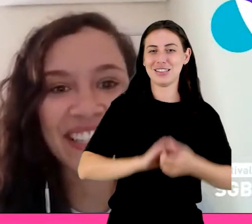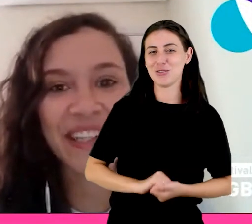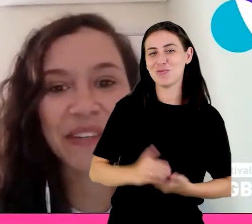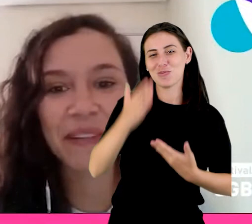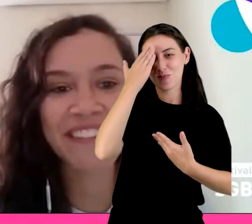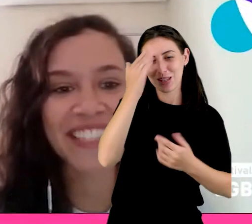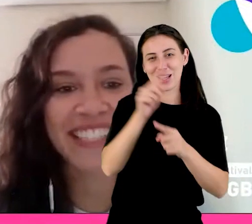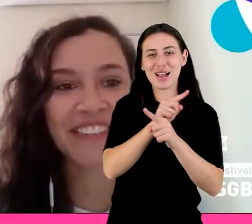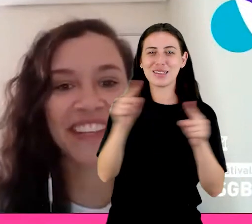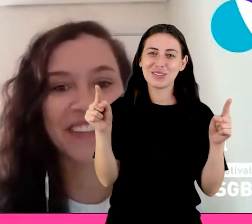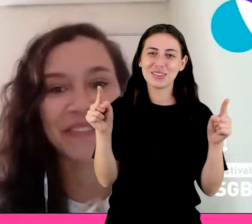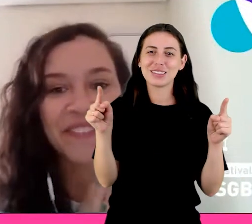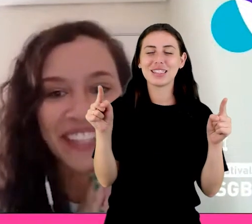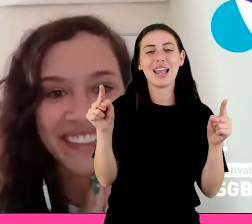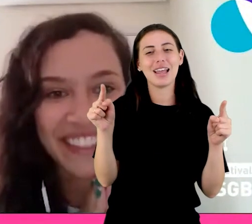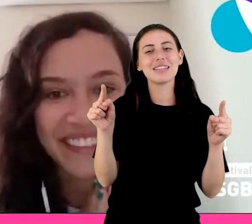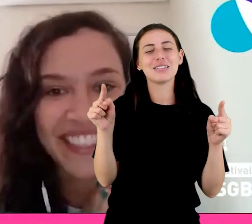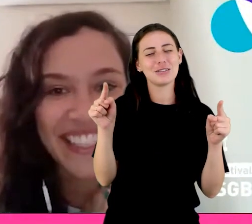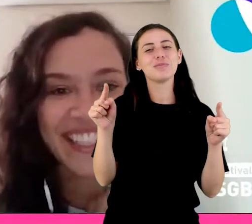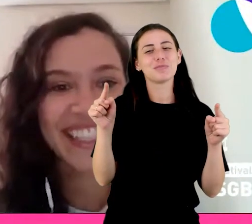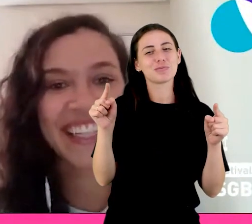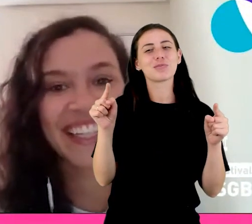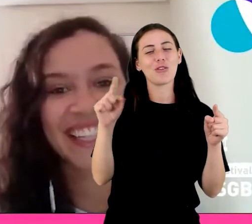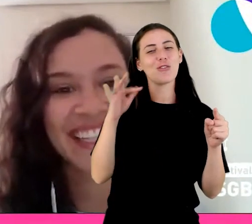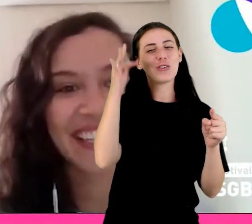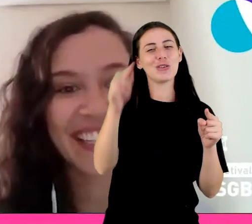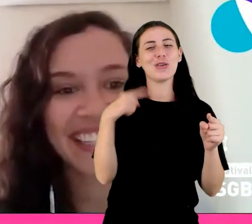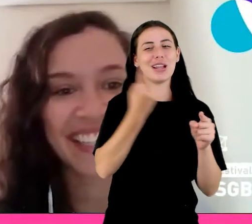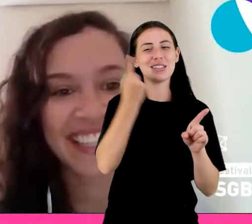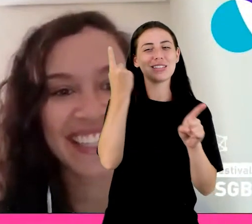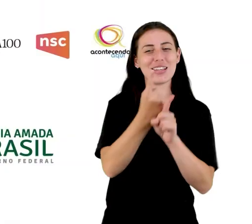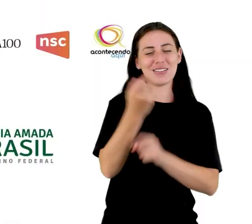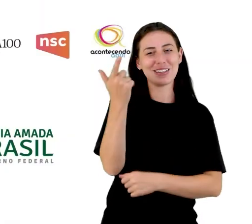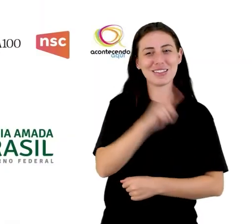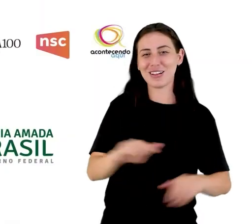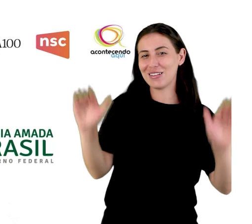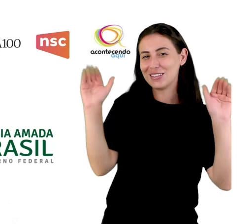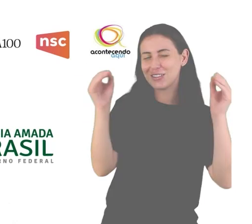coração. Em breve a gente se vê em outro momento, então. Obrigado. Beijo, tchau, tchau.